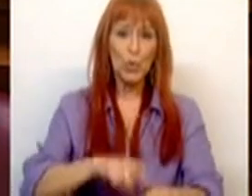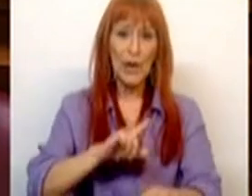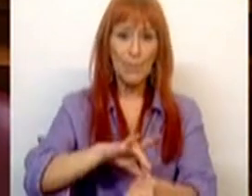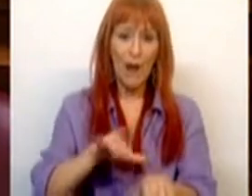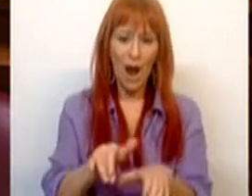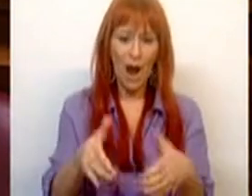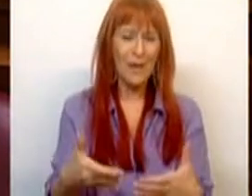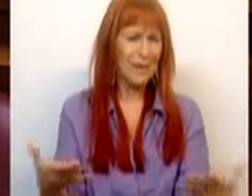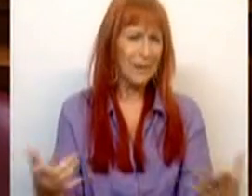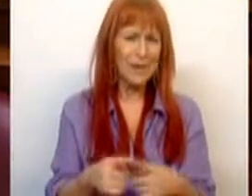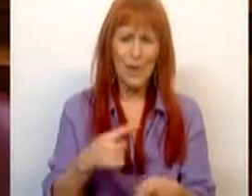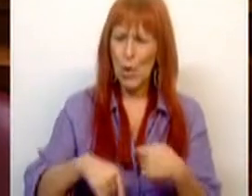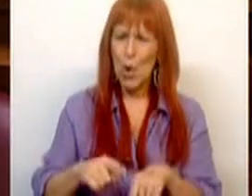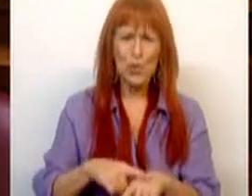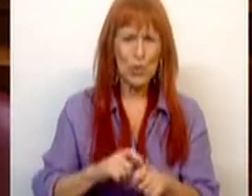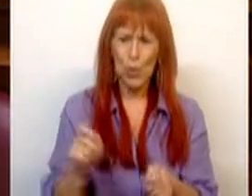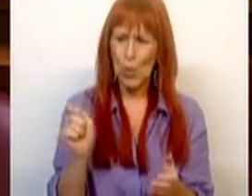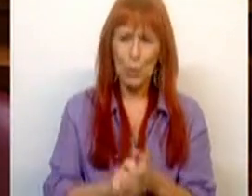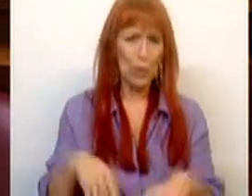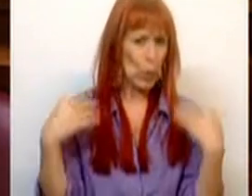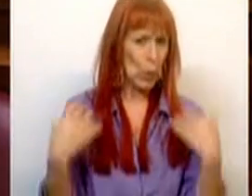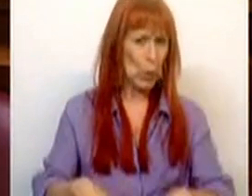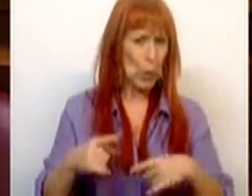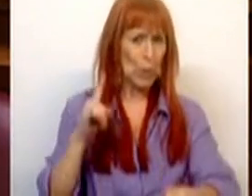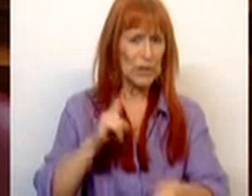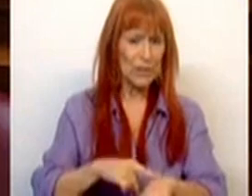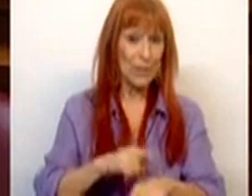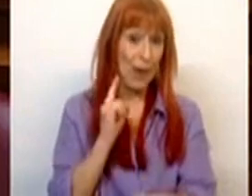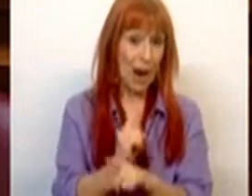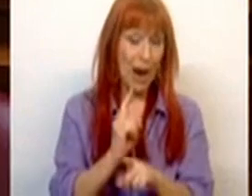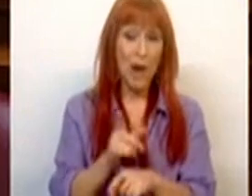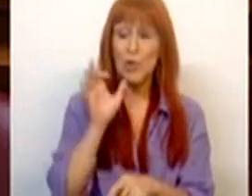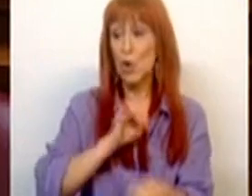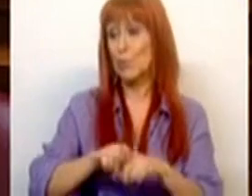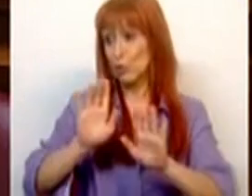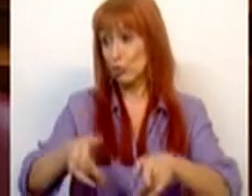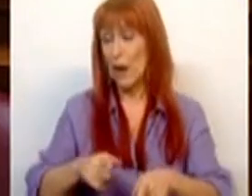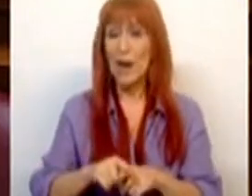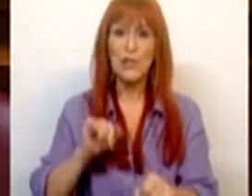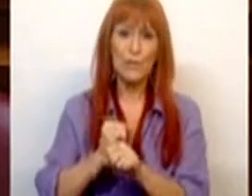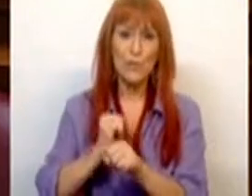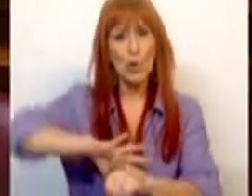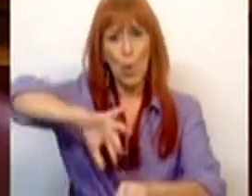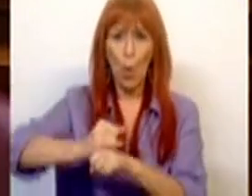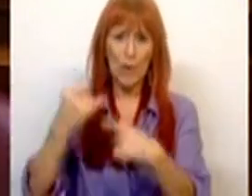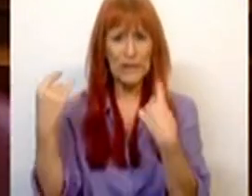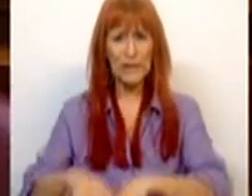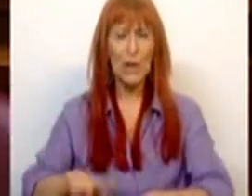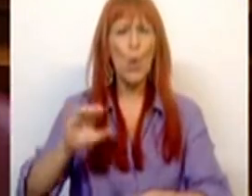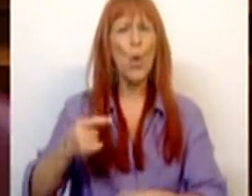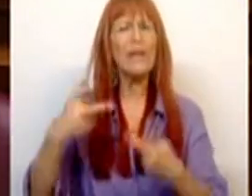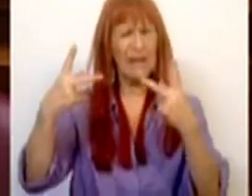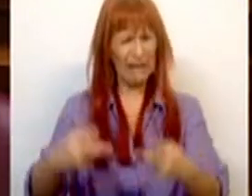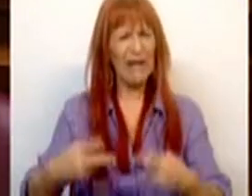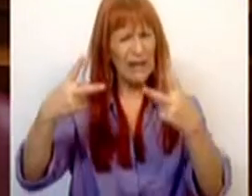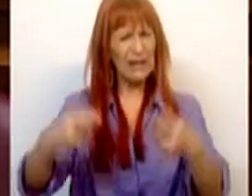pandemia, nós passámos um ponto crítico nessa altura. O Sr. Deputado já era deputado, e tinha outras funções, e quando se critica